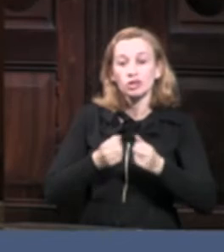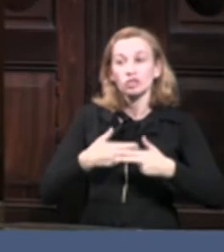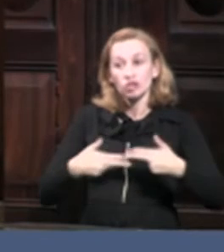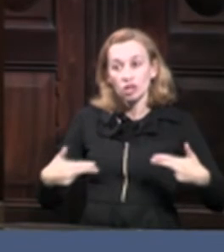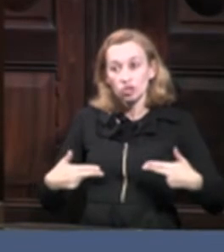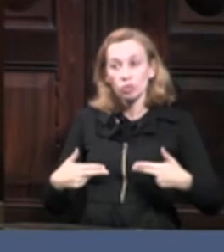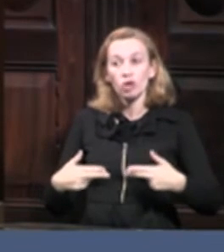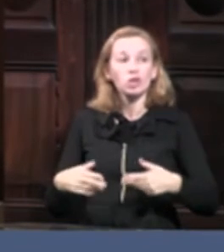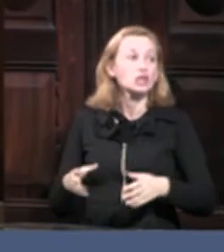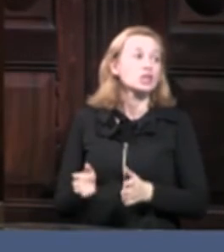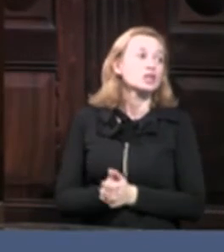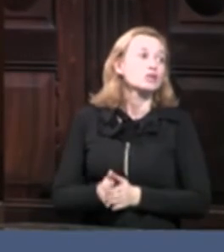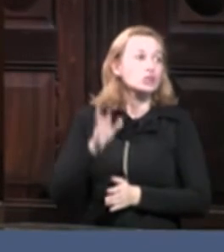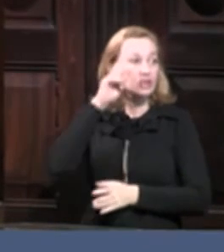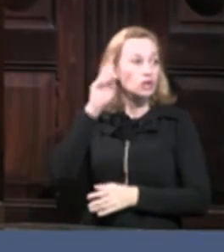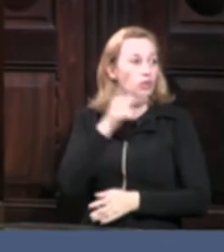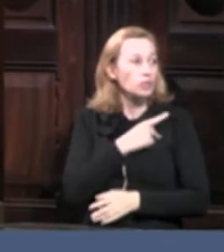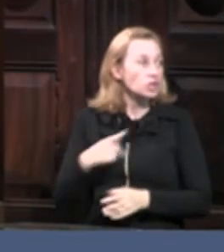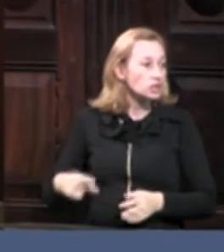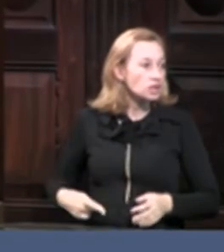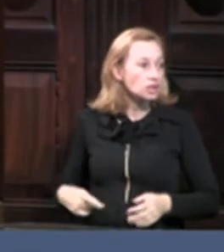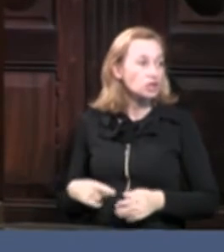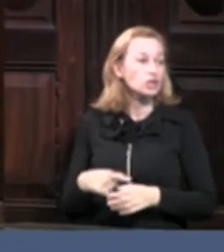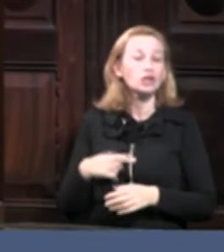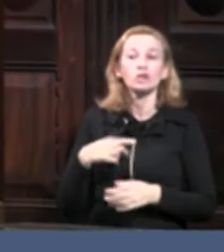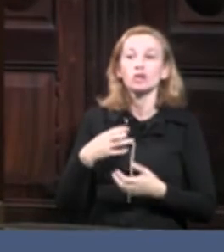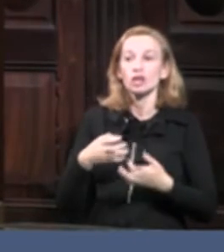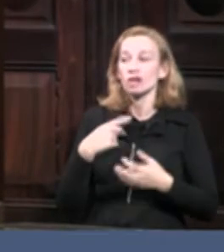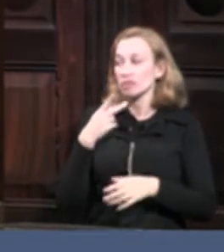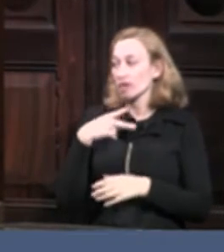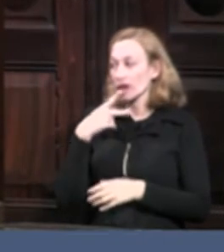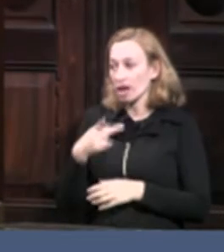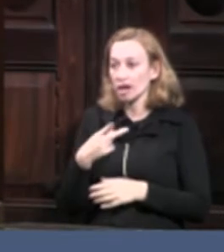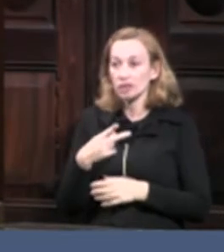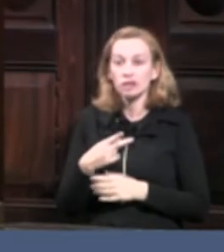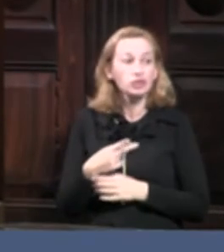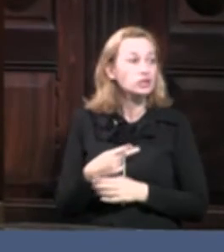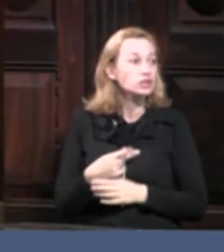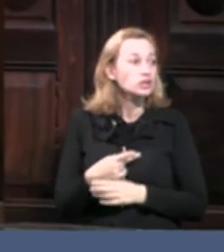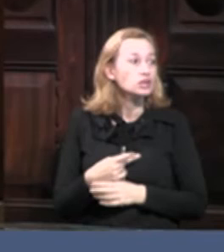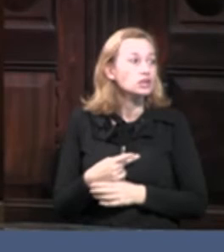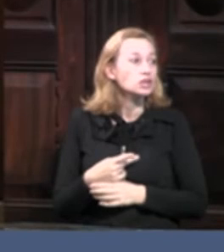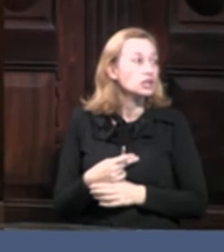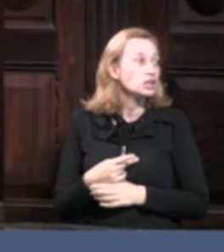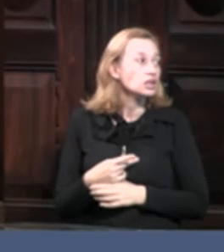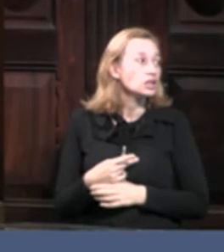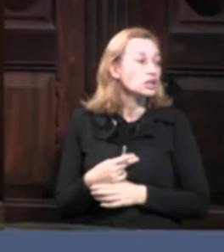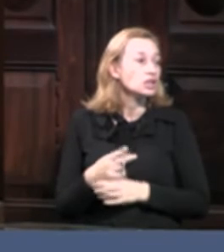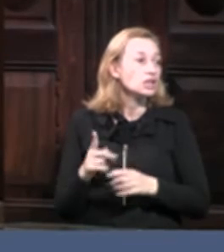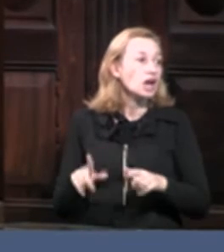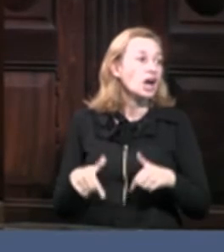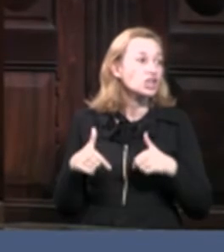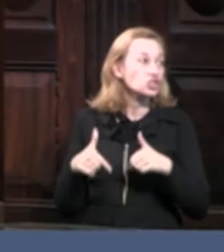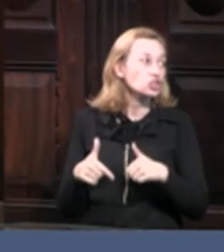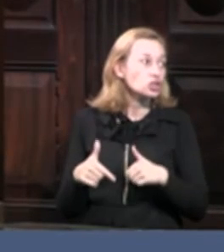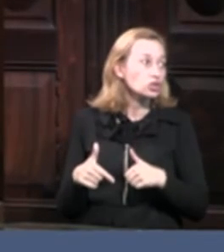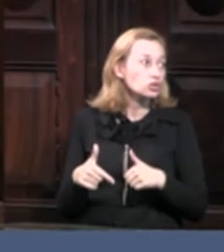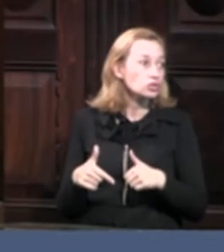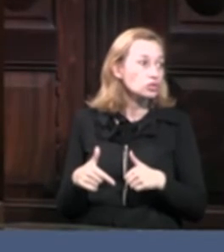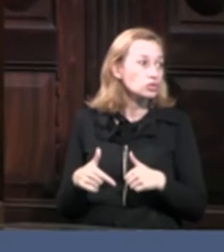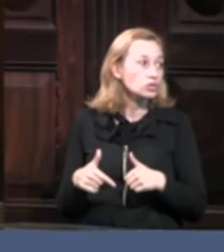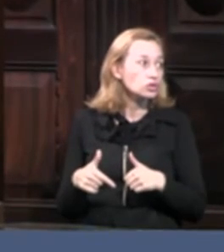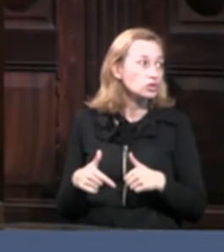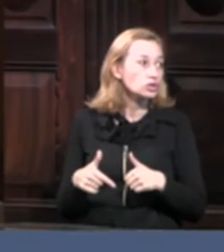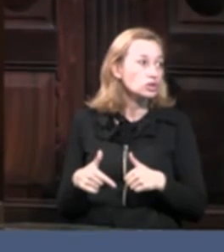sentido, senhor presidente, eu concluo destacando que estamos agindo em duas frentes